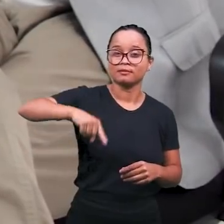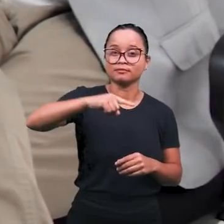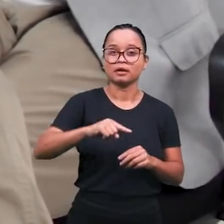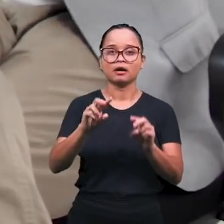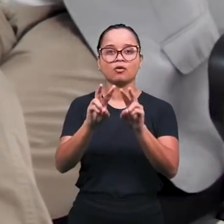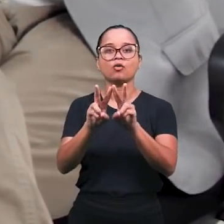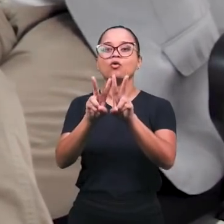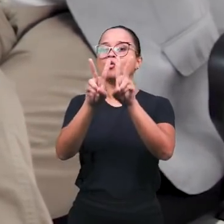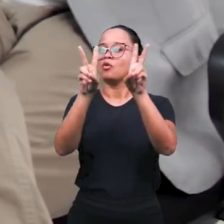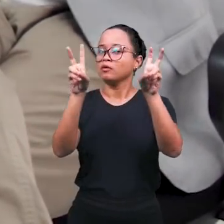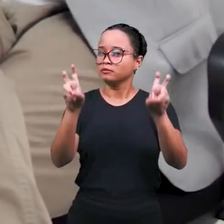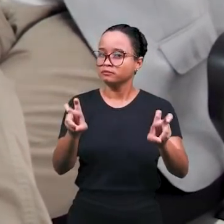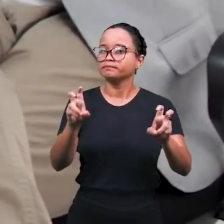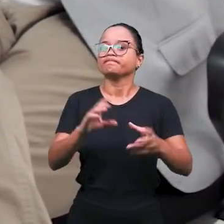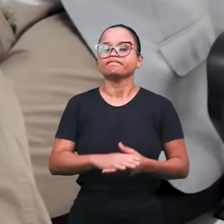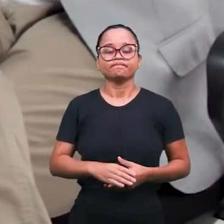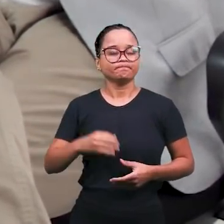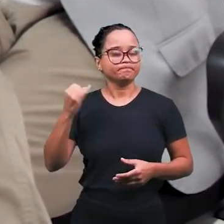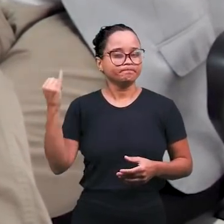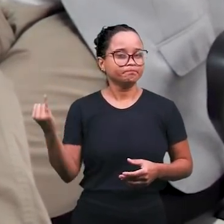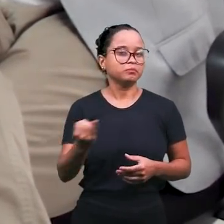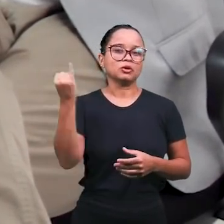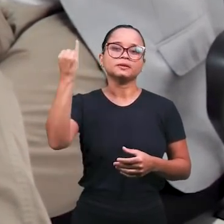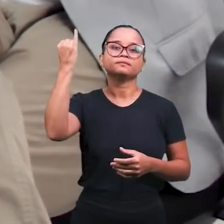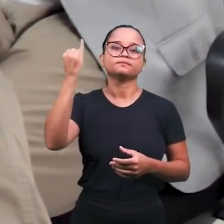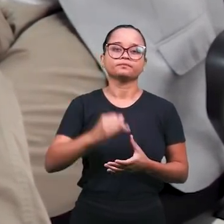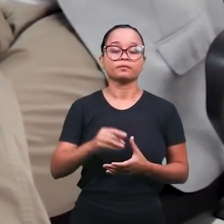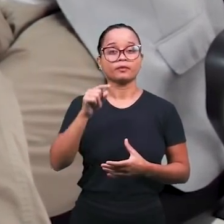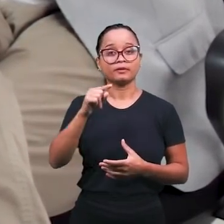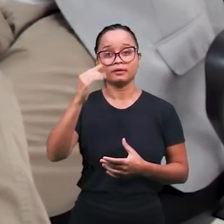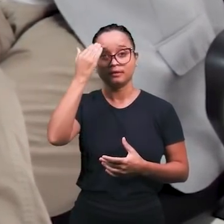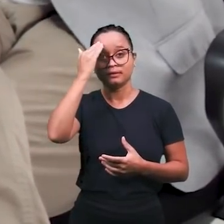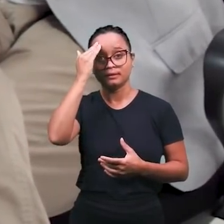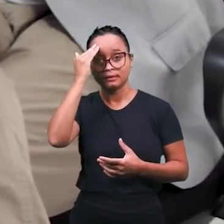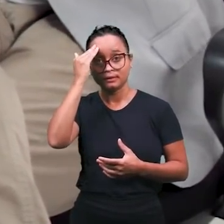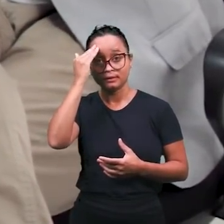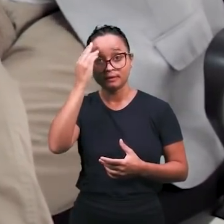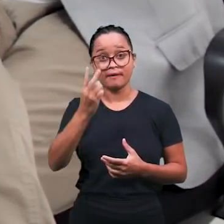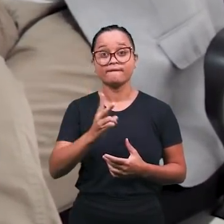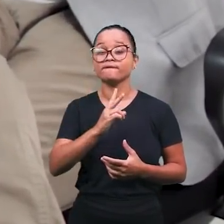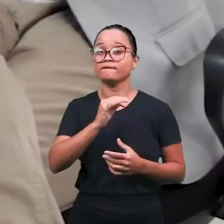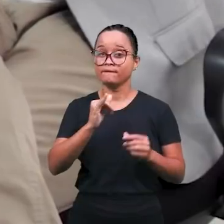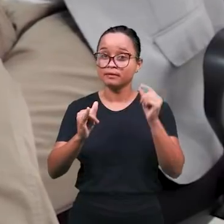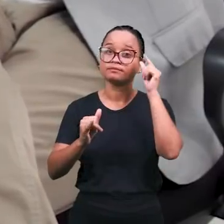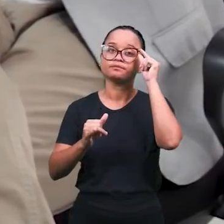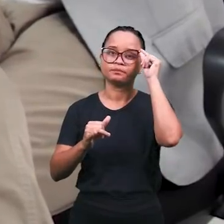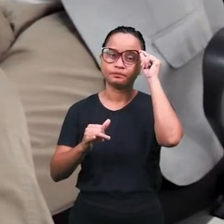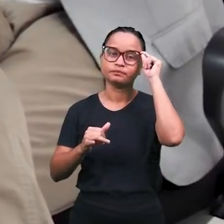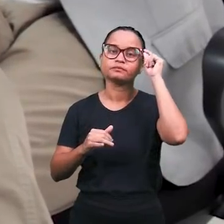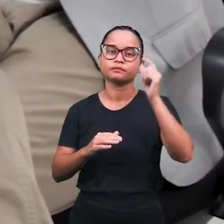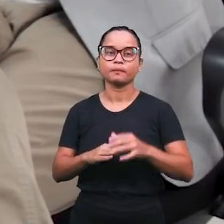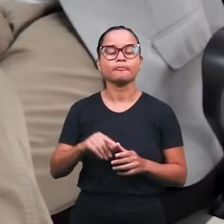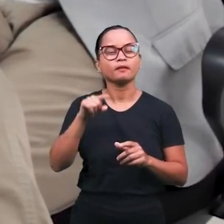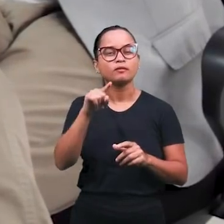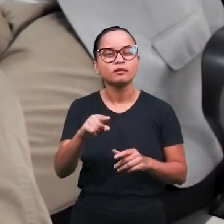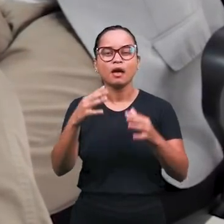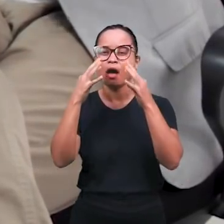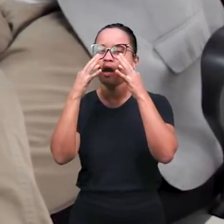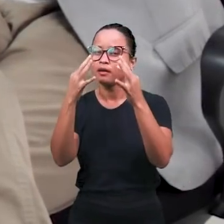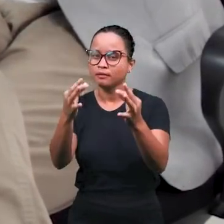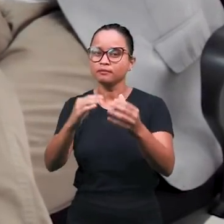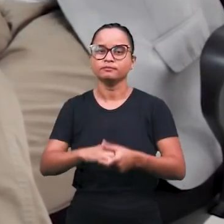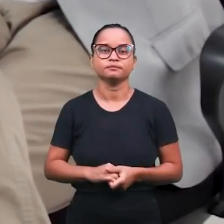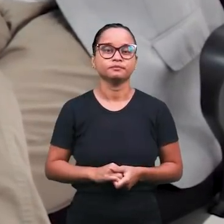nós, este tema é de suma importância. Você vai entender por quê. Você